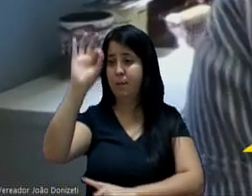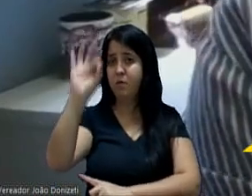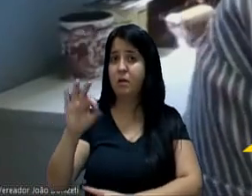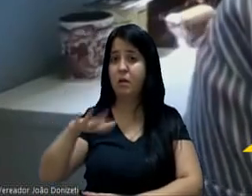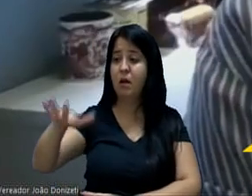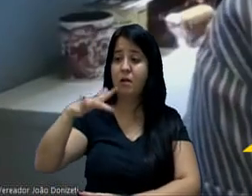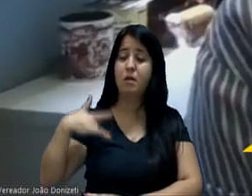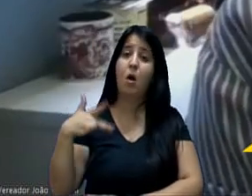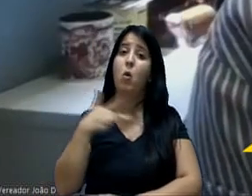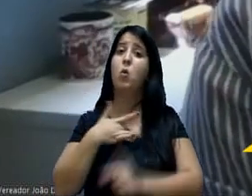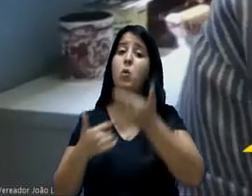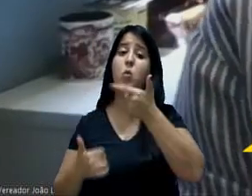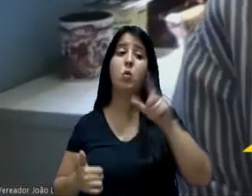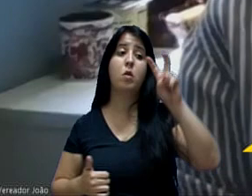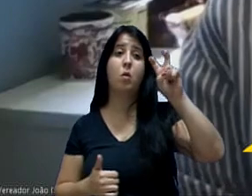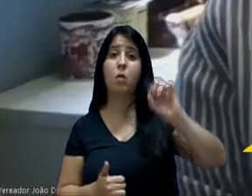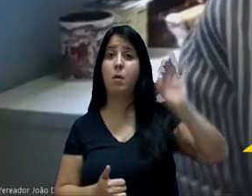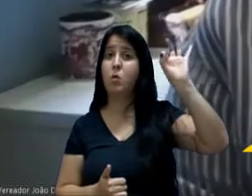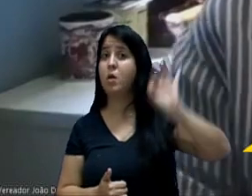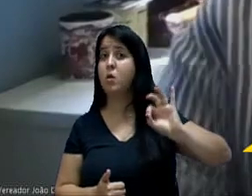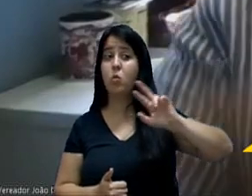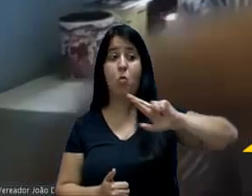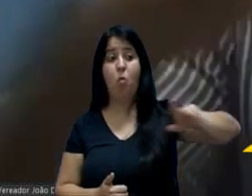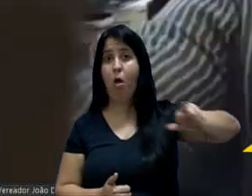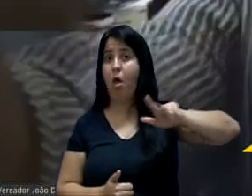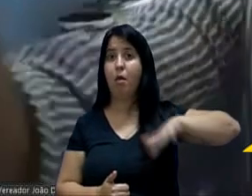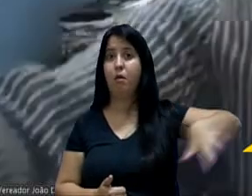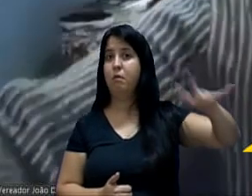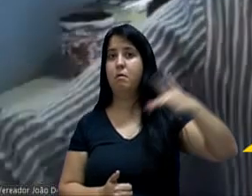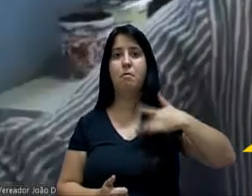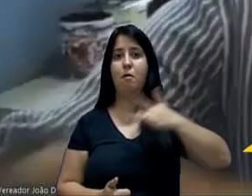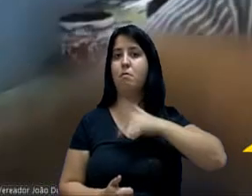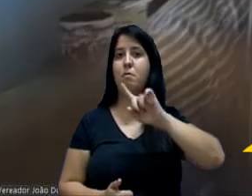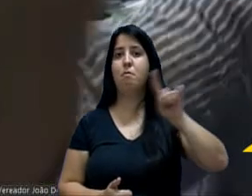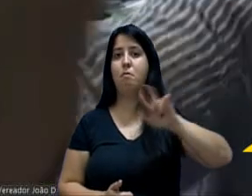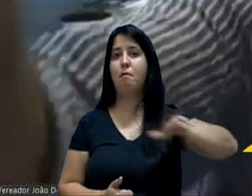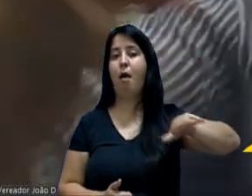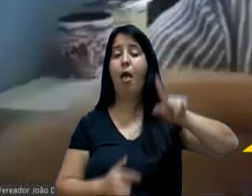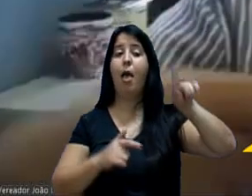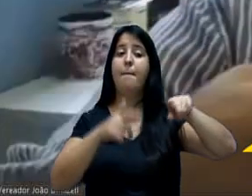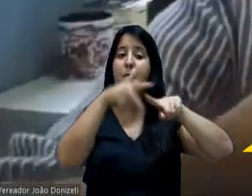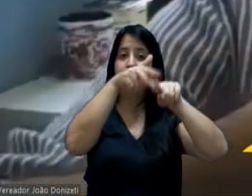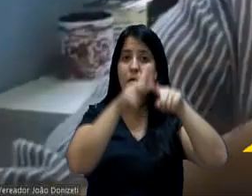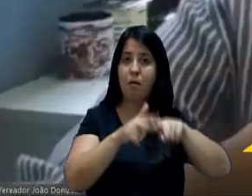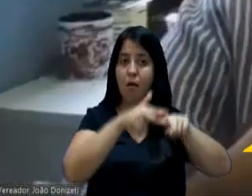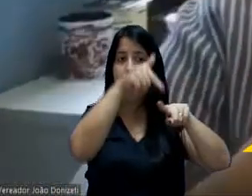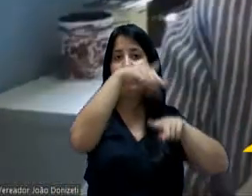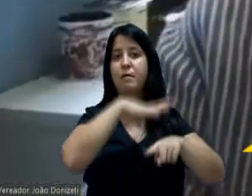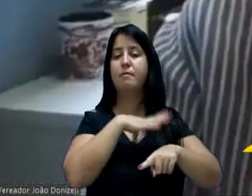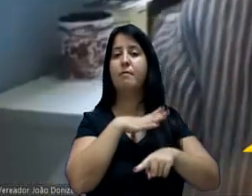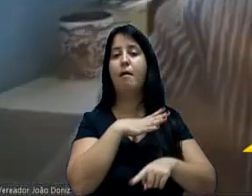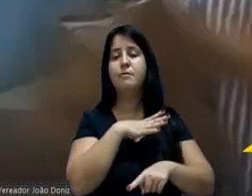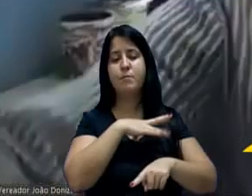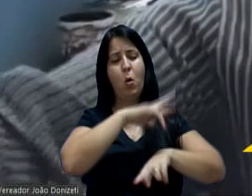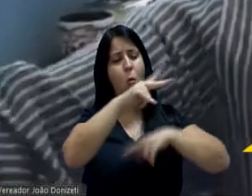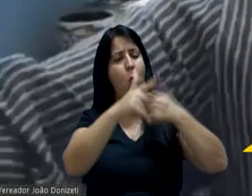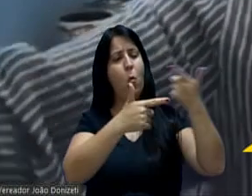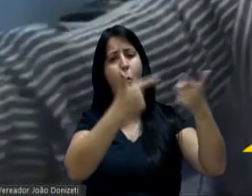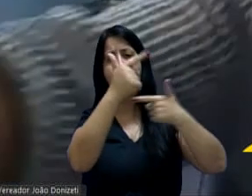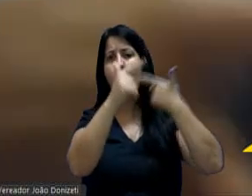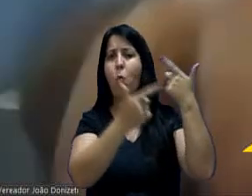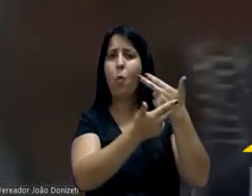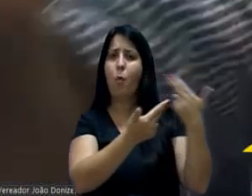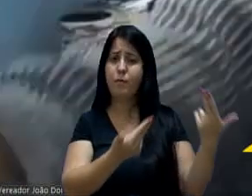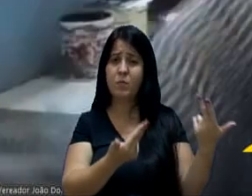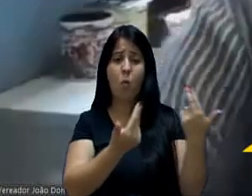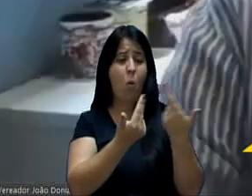outros 50% não são para a saúde. É para a manutenção de cidade, é para as demandas que eu tenho, como você tem e como